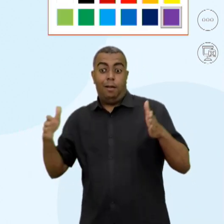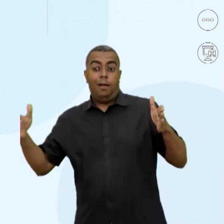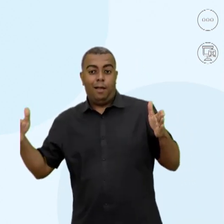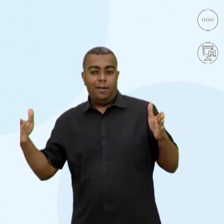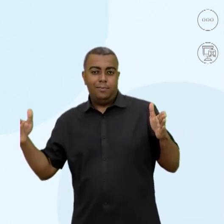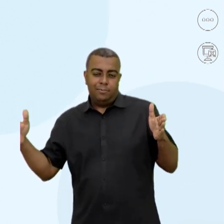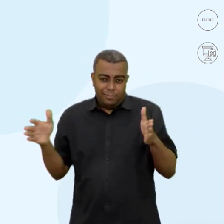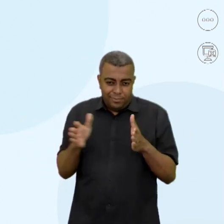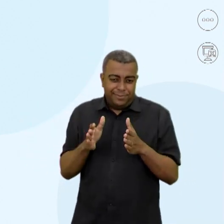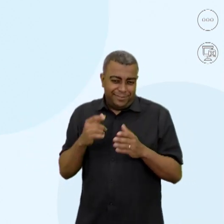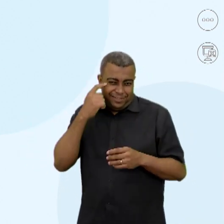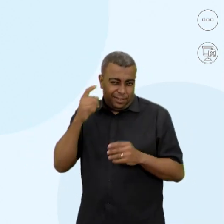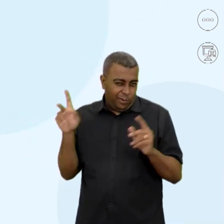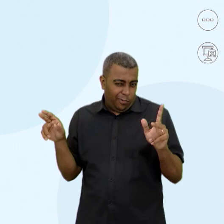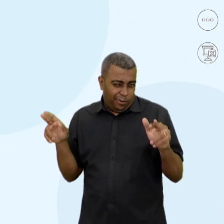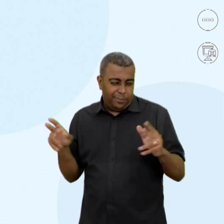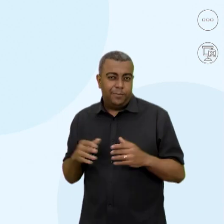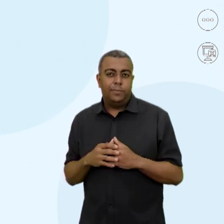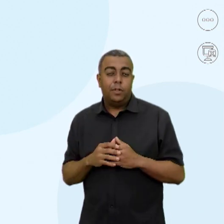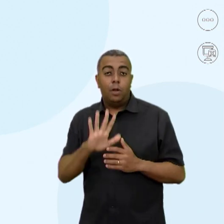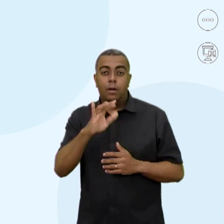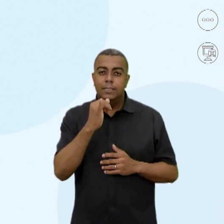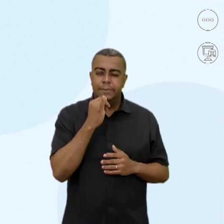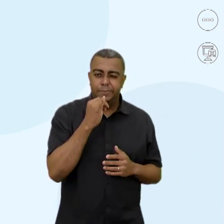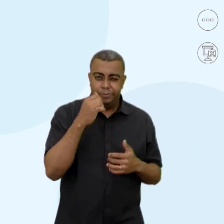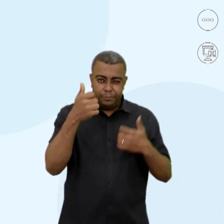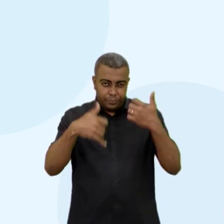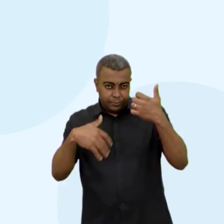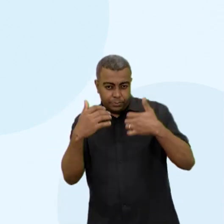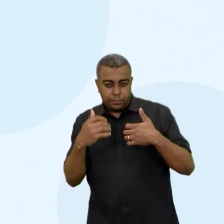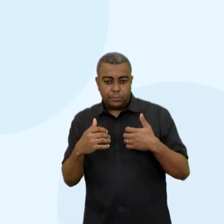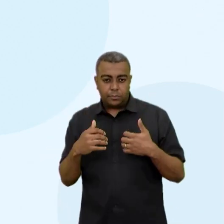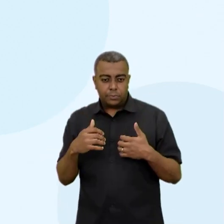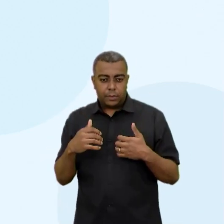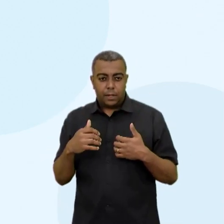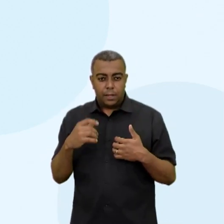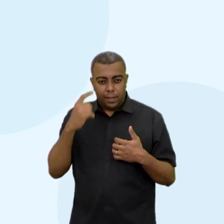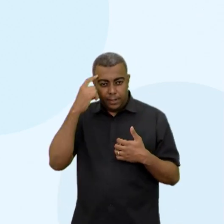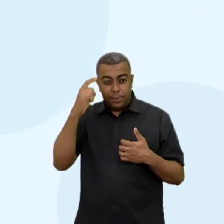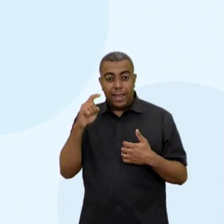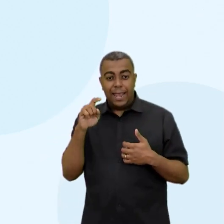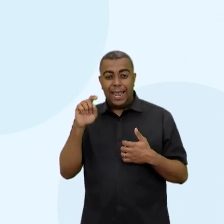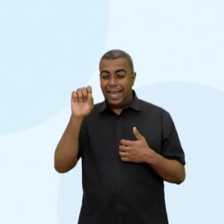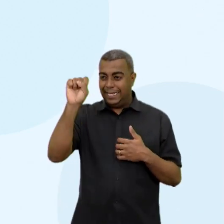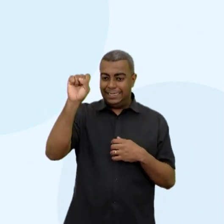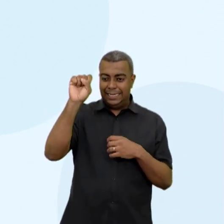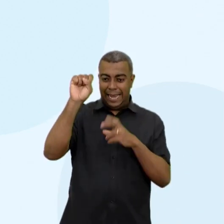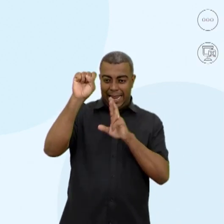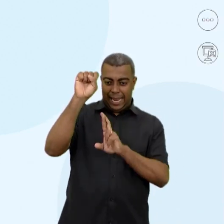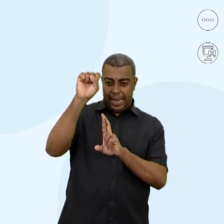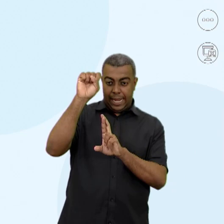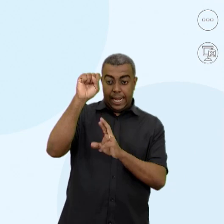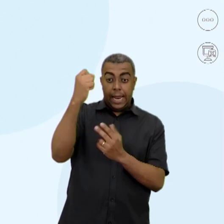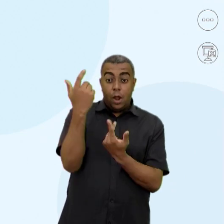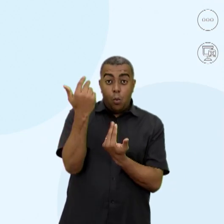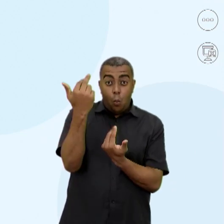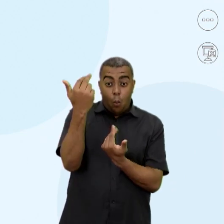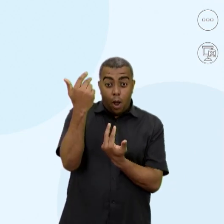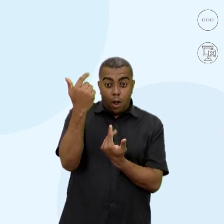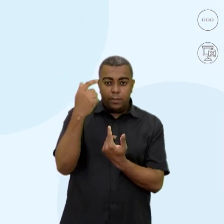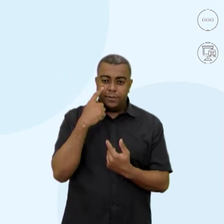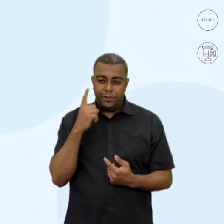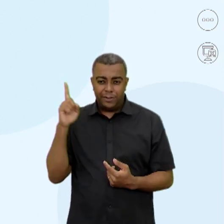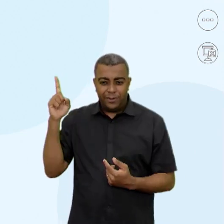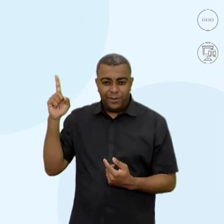da pirâmide aí. Então, a gente fala o seguinte, ó, como o R e o S é paralelo, e a gente usa esse símbolo aqui, ó,